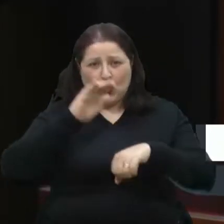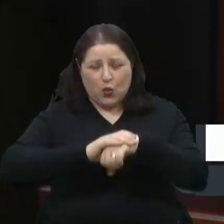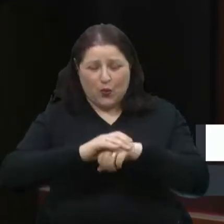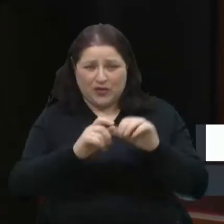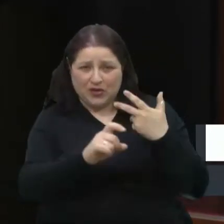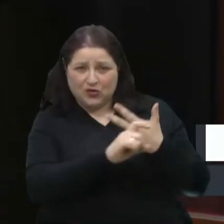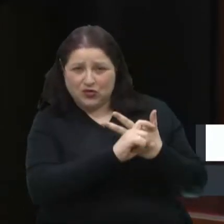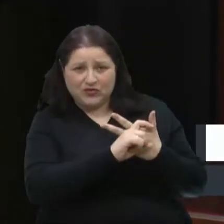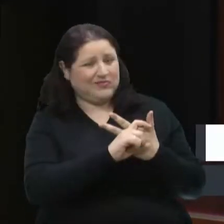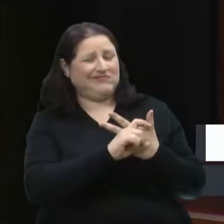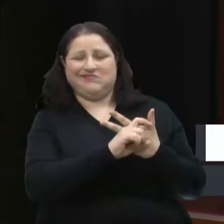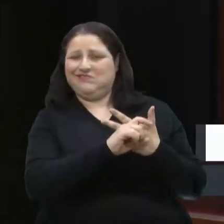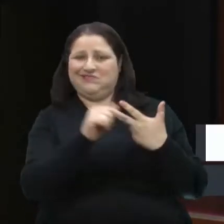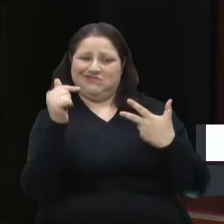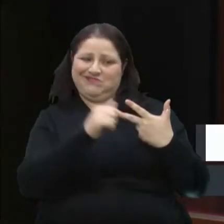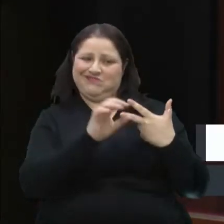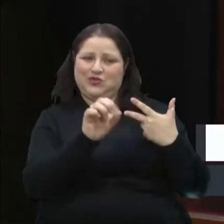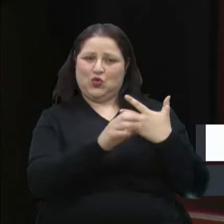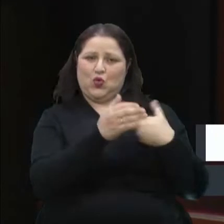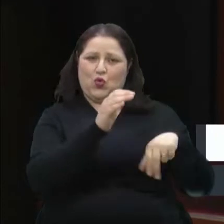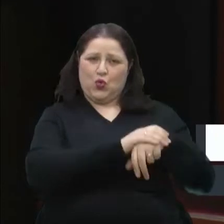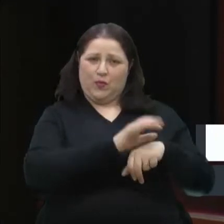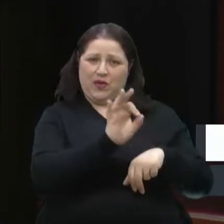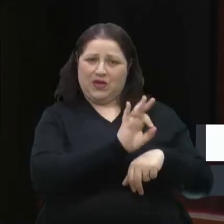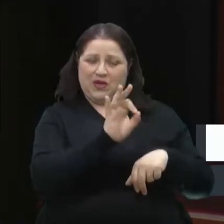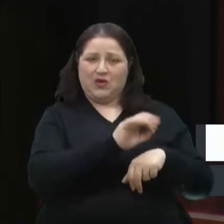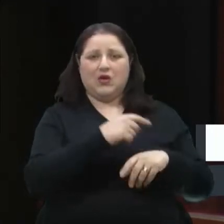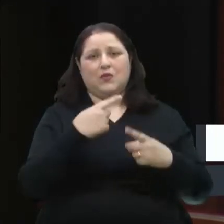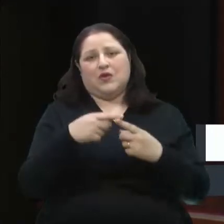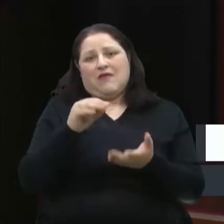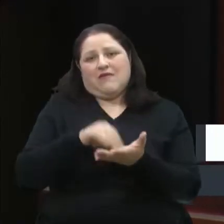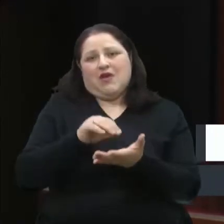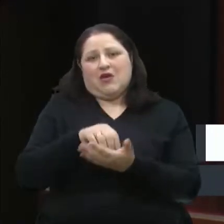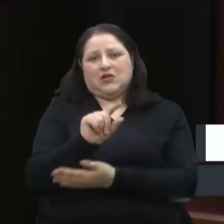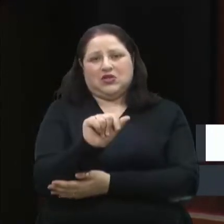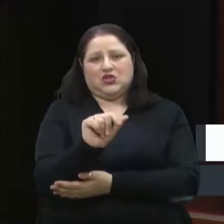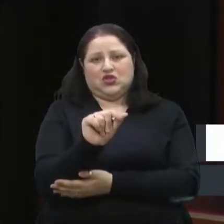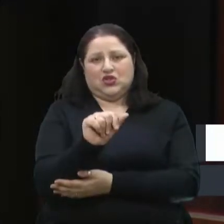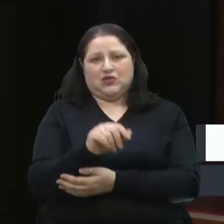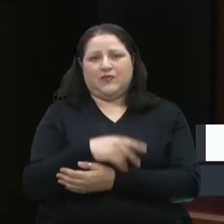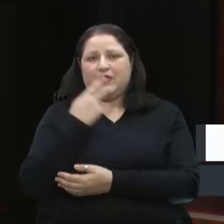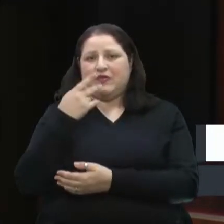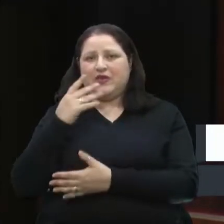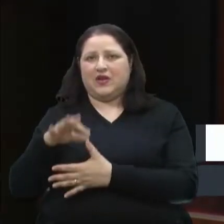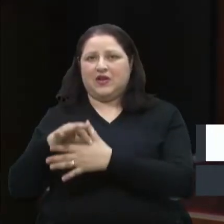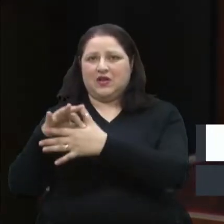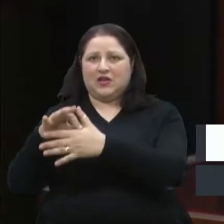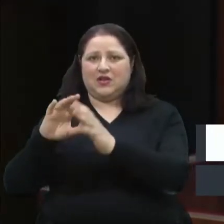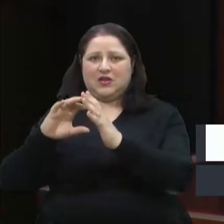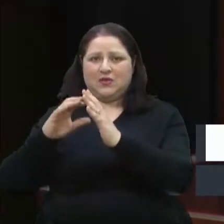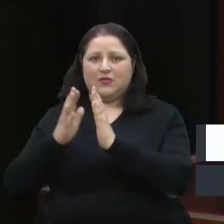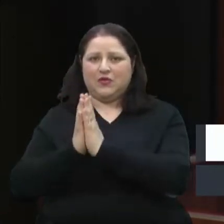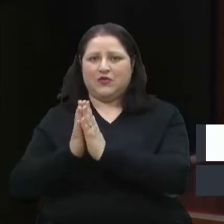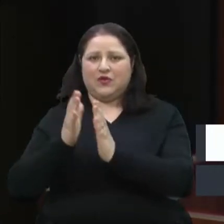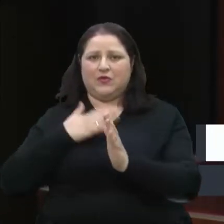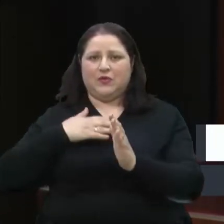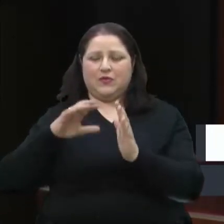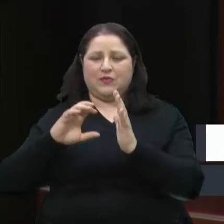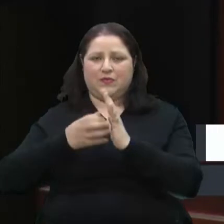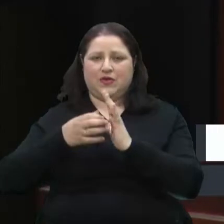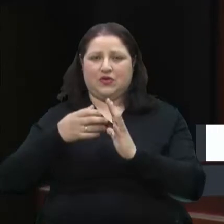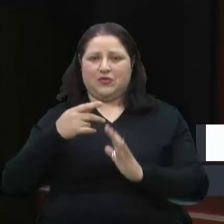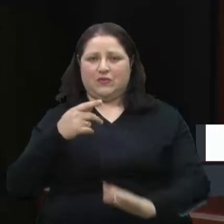executivo? Não é culpa do executivo. É culpa que não tem dinheiro. Uma declaração de líder, por gentileza, do Patriota. Segue